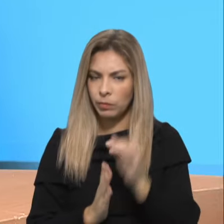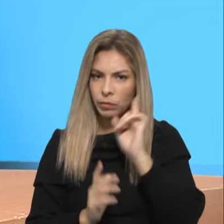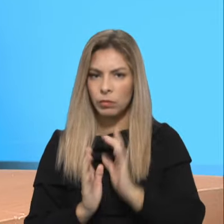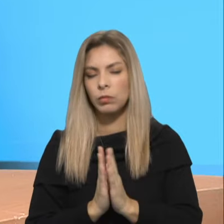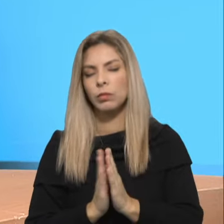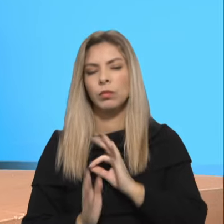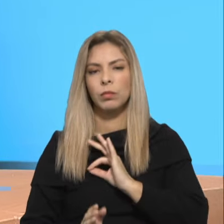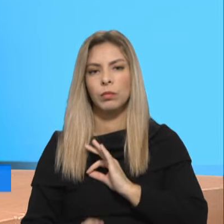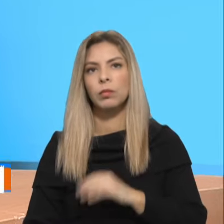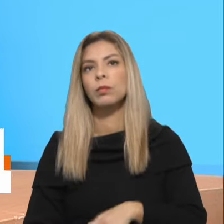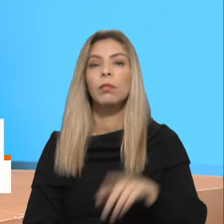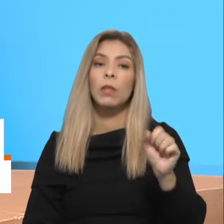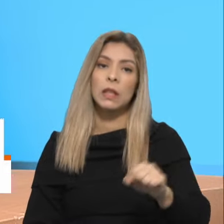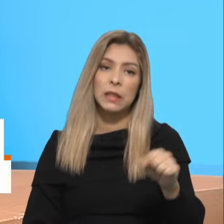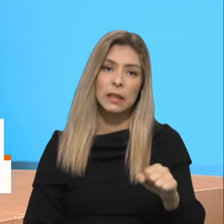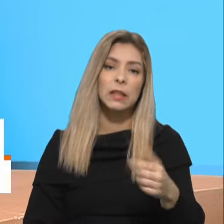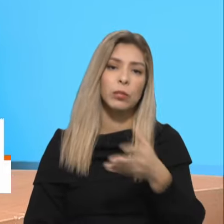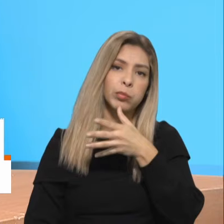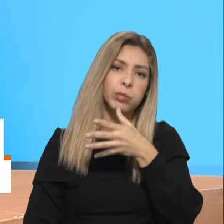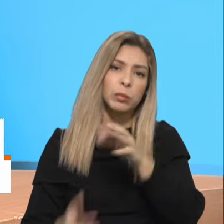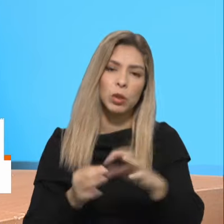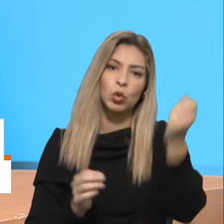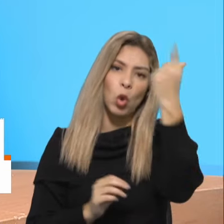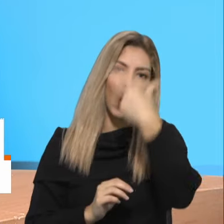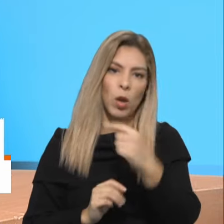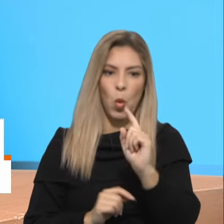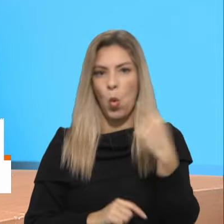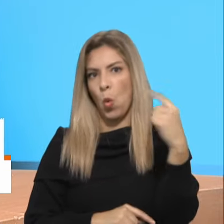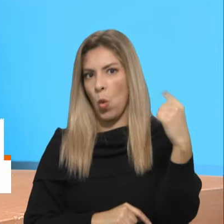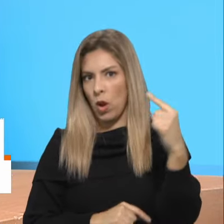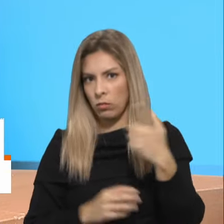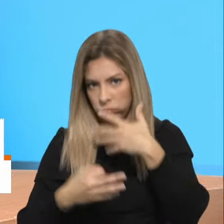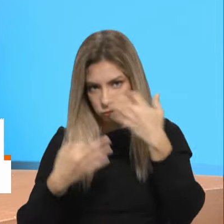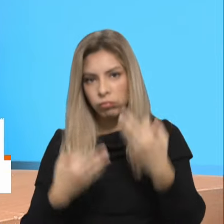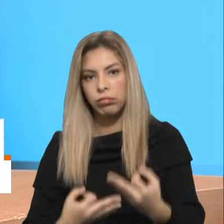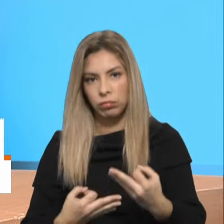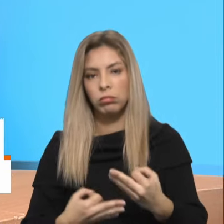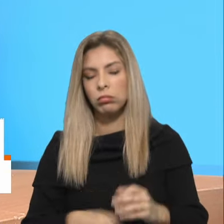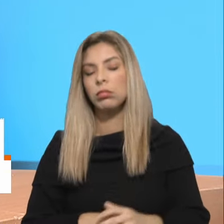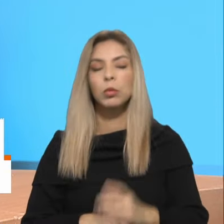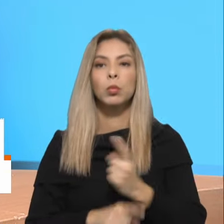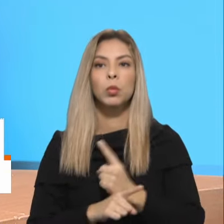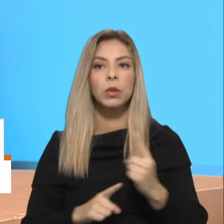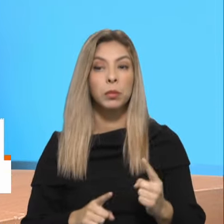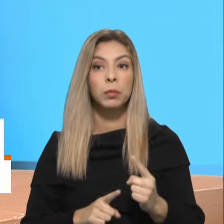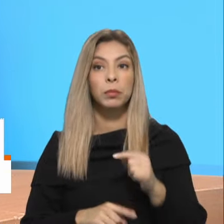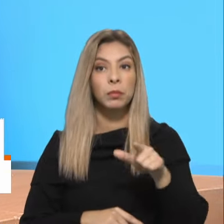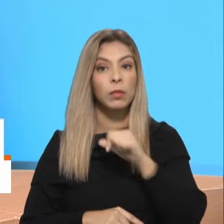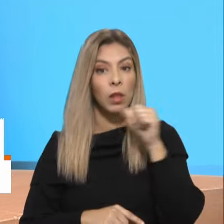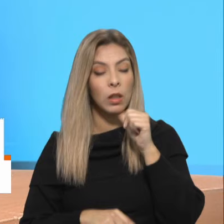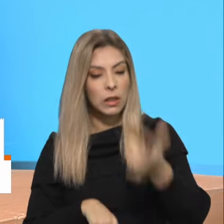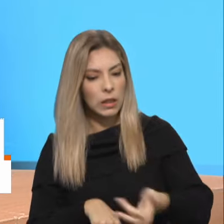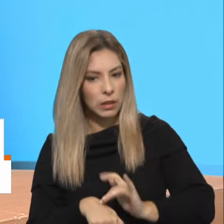verdade, o Dogma da Imaculada tem uma história muito única e notável, na medida em que foi a